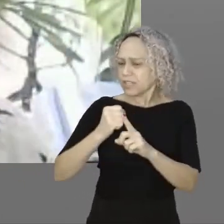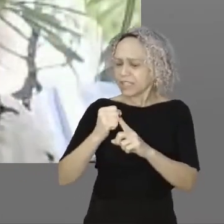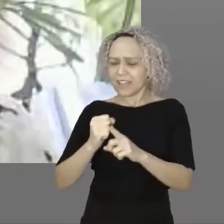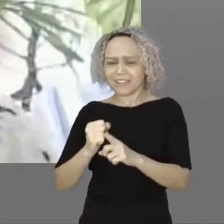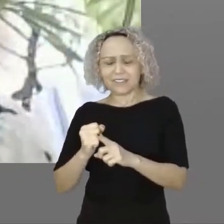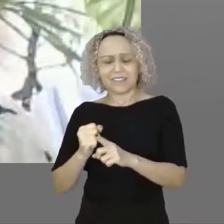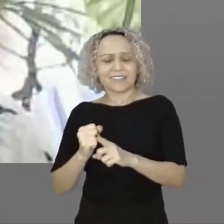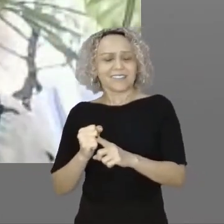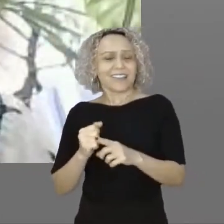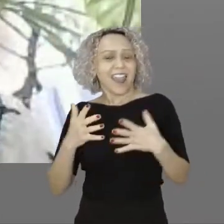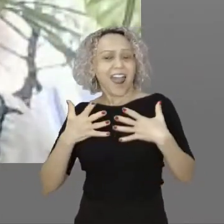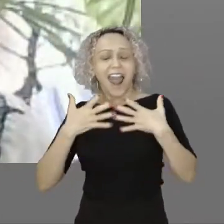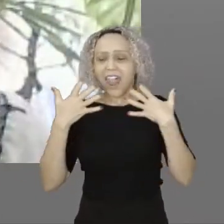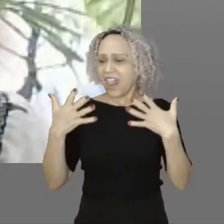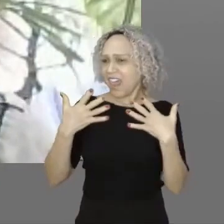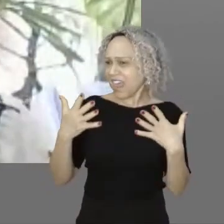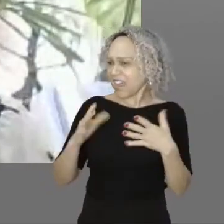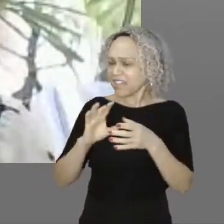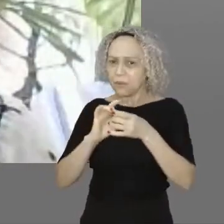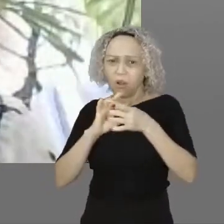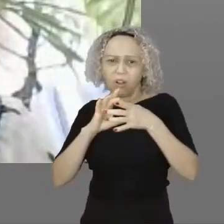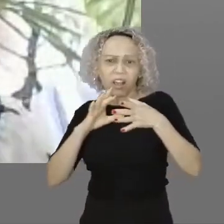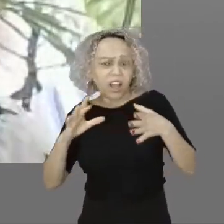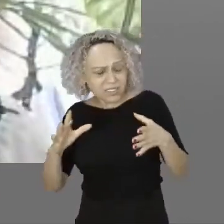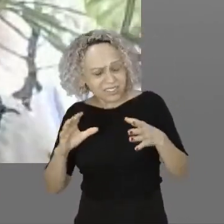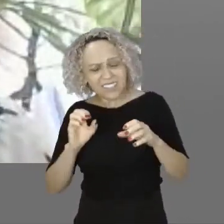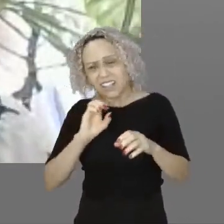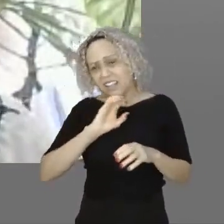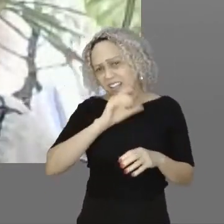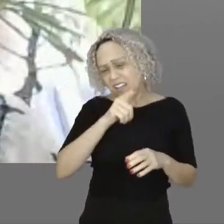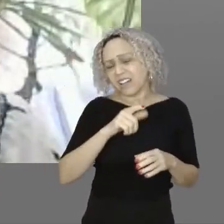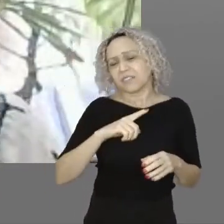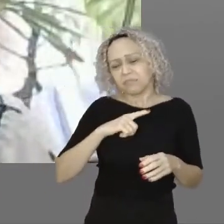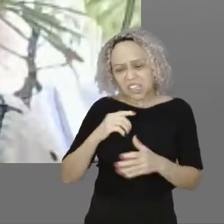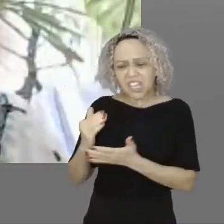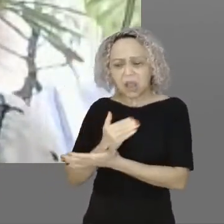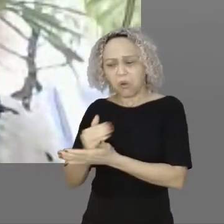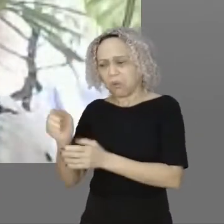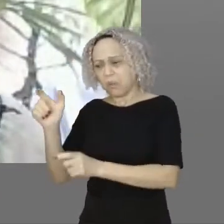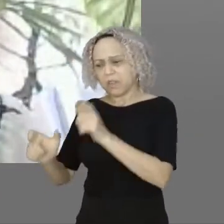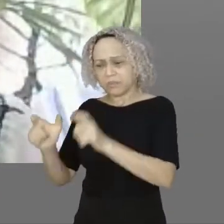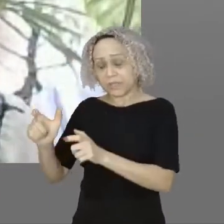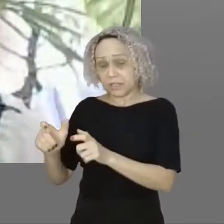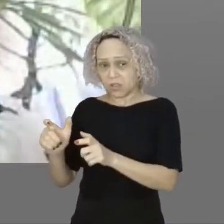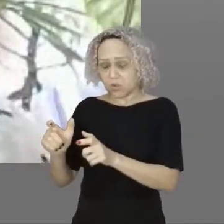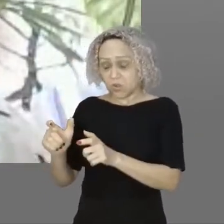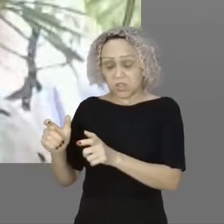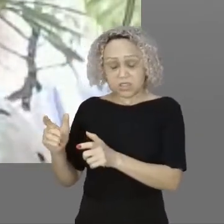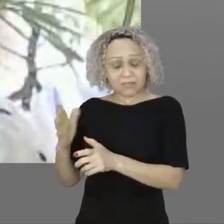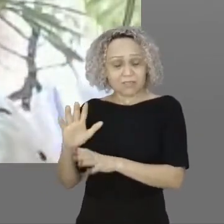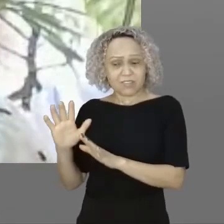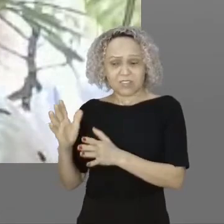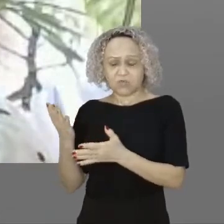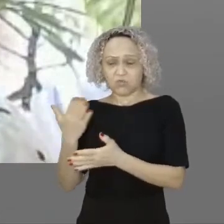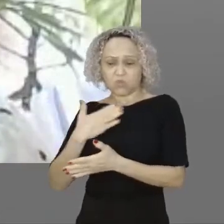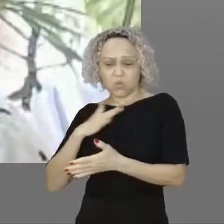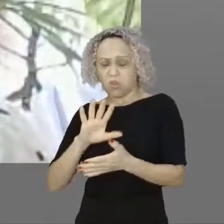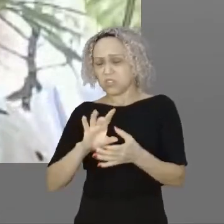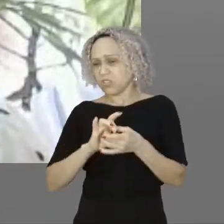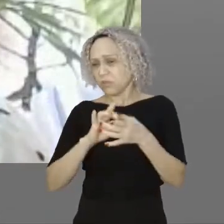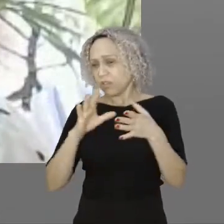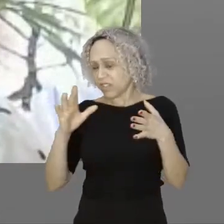que tem algumas pessoas que não o são, mas a gente quer transformar esse país num país justo, solidário para as mulheres e